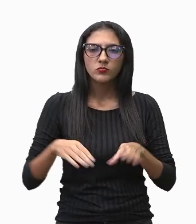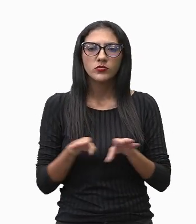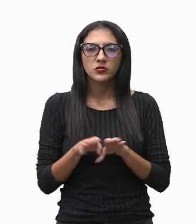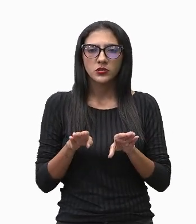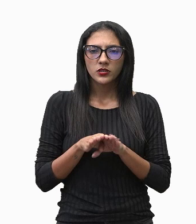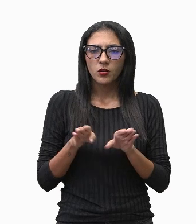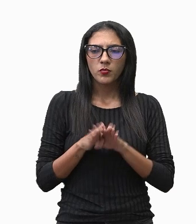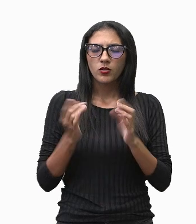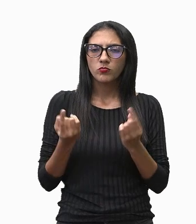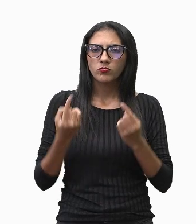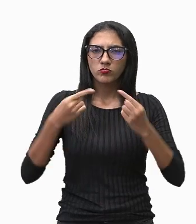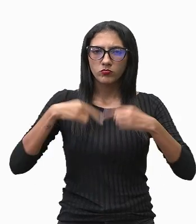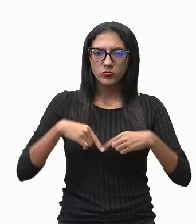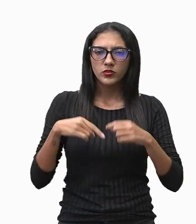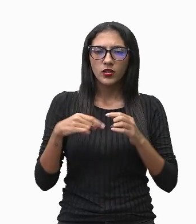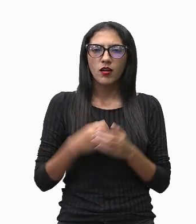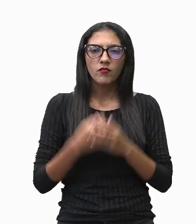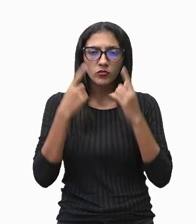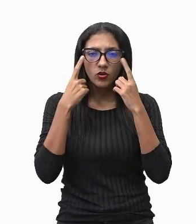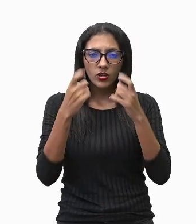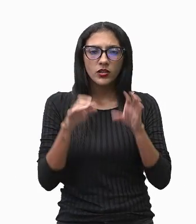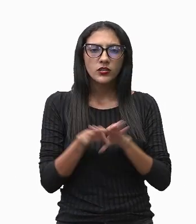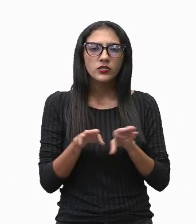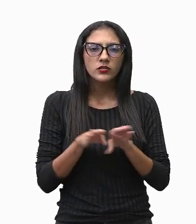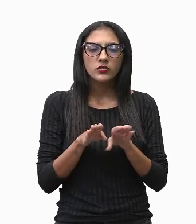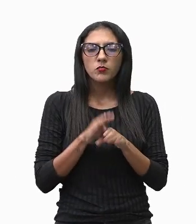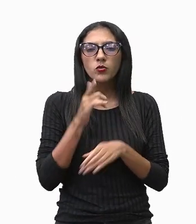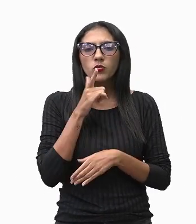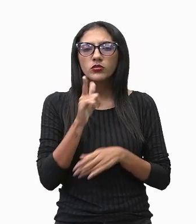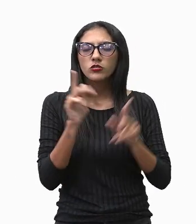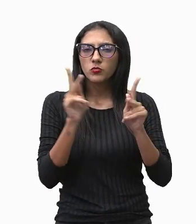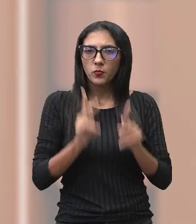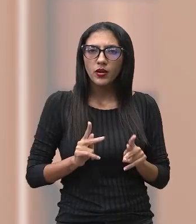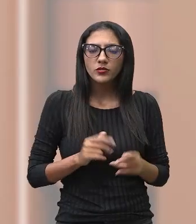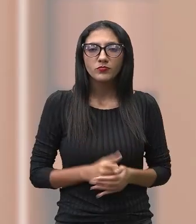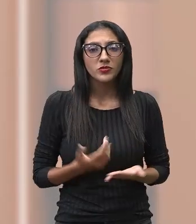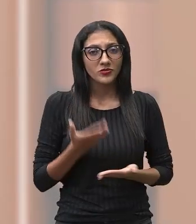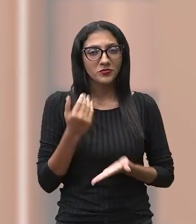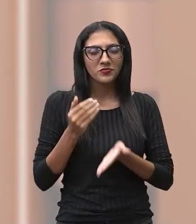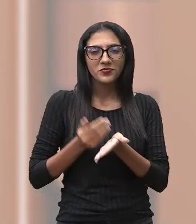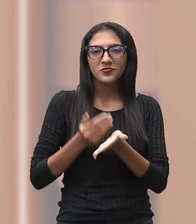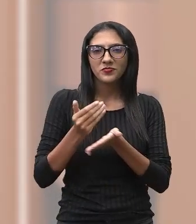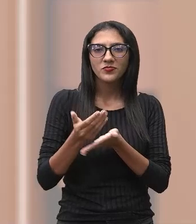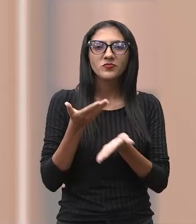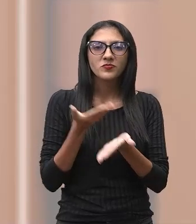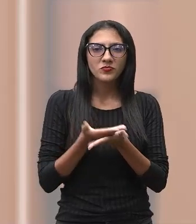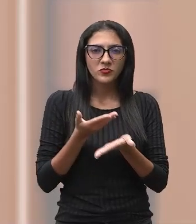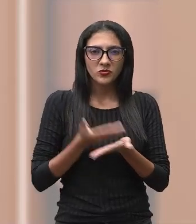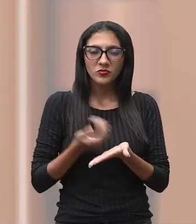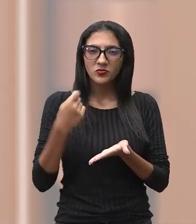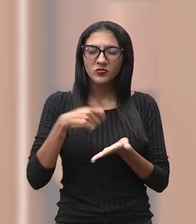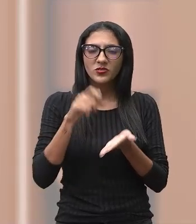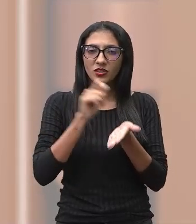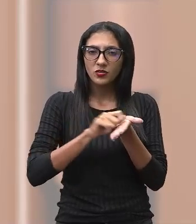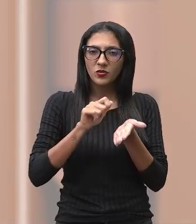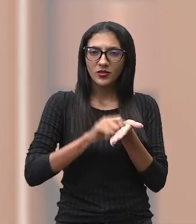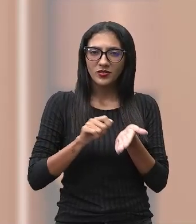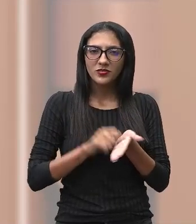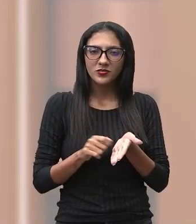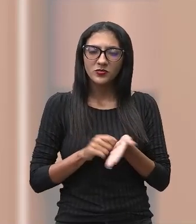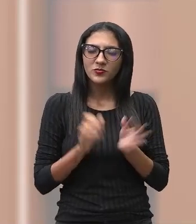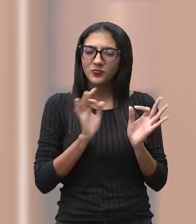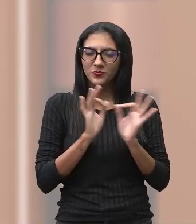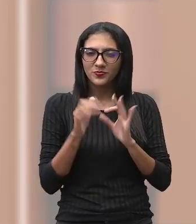ao terror, a conquista da paz pela guerra. Então, vamos lá para a nossa aula, façam suas anotações que